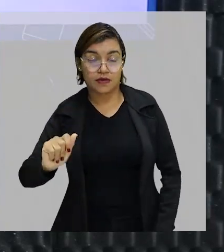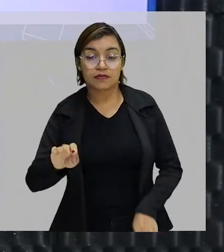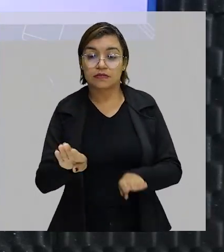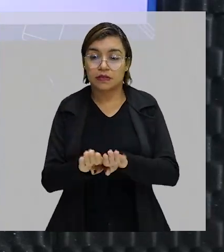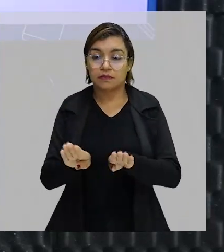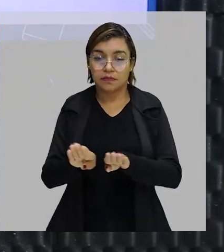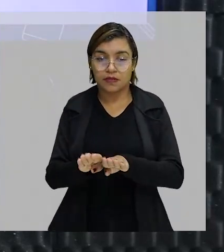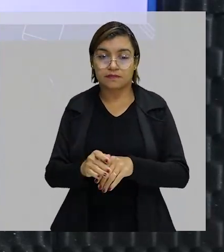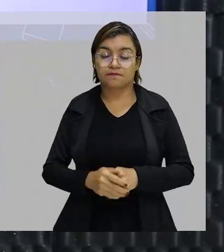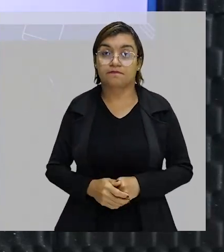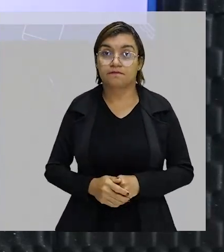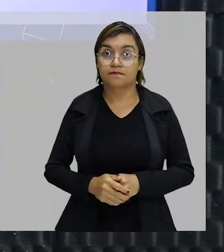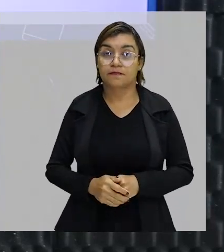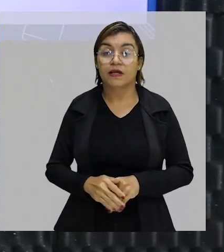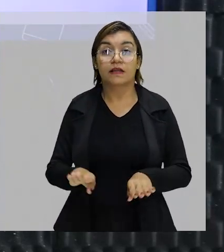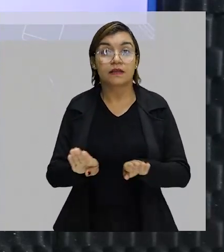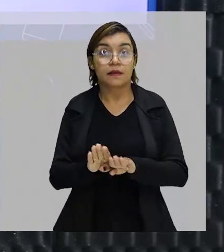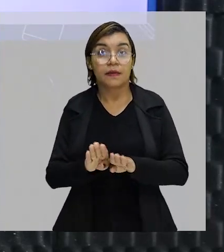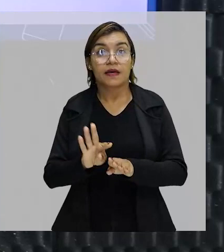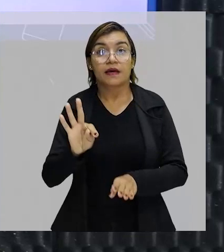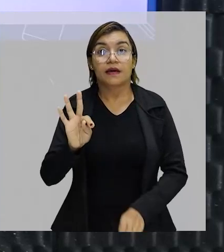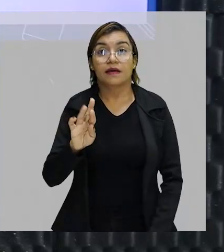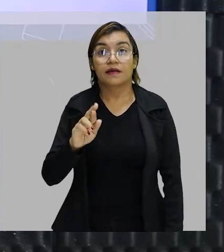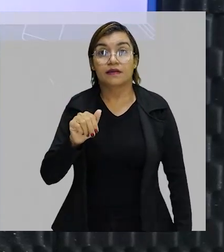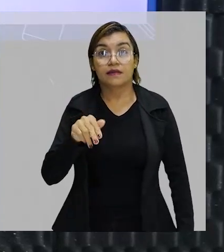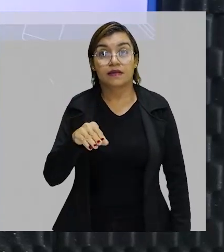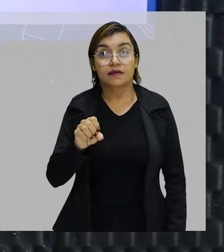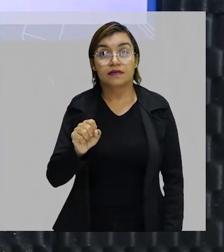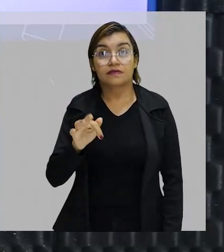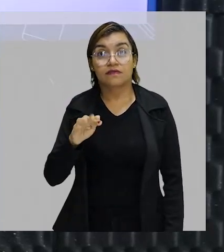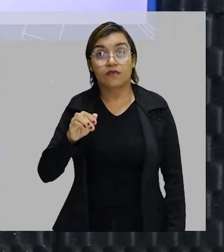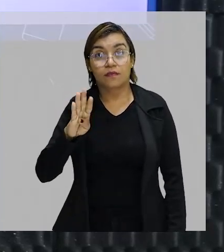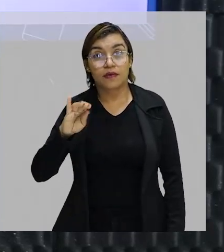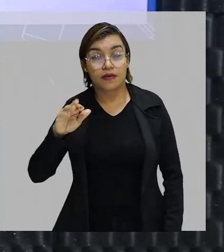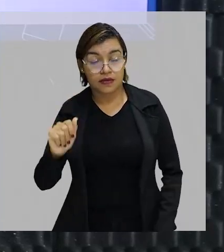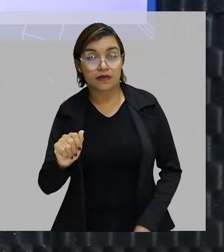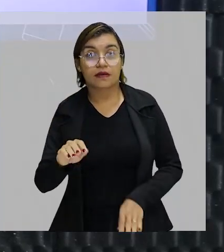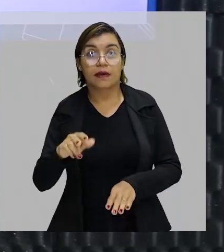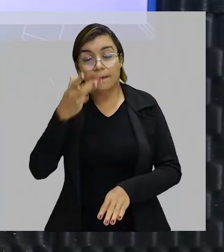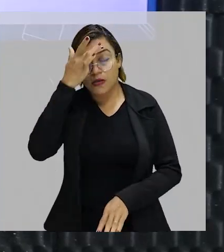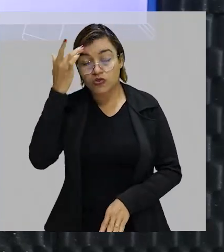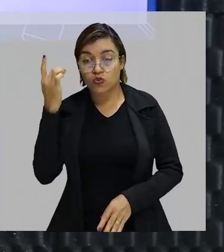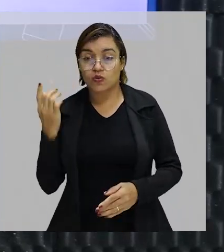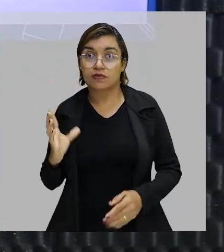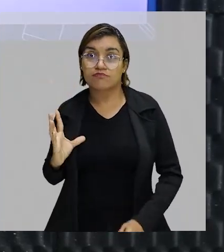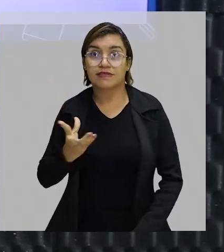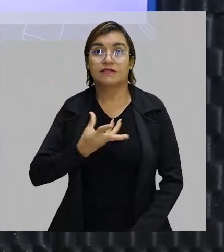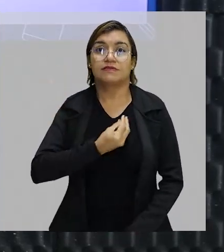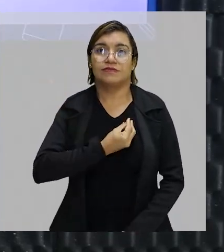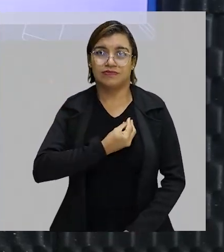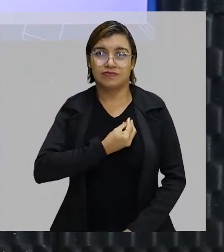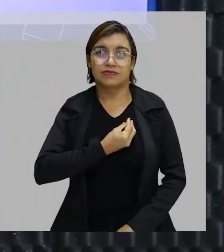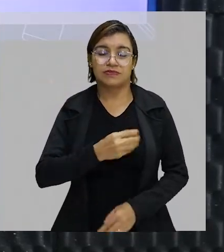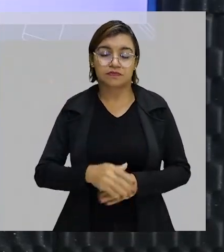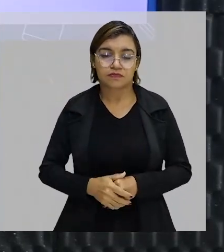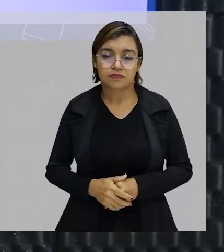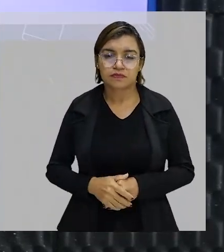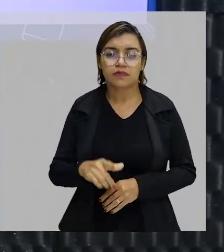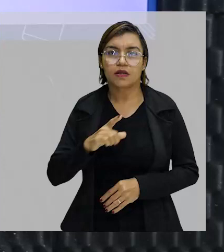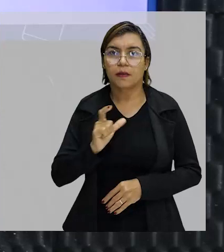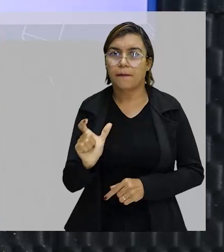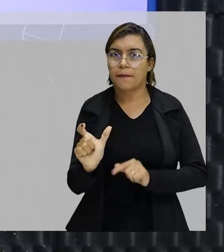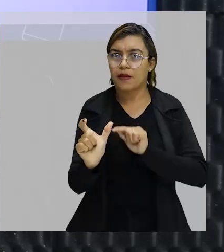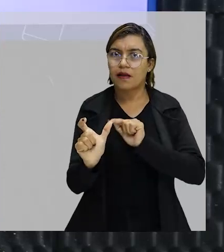bissexuais. Falamos da transfobia, em relação às pessoas transexuais e transgêneros. Existe um termo que até é maior